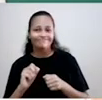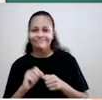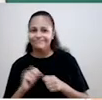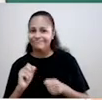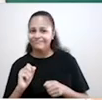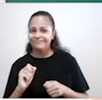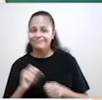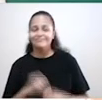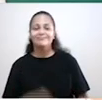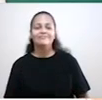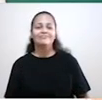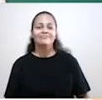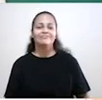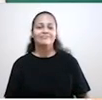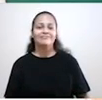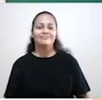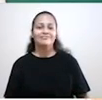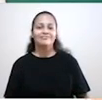faça mais.